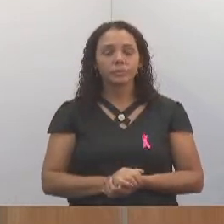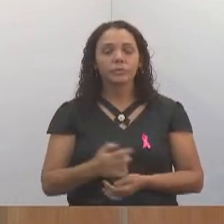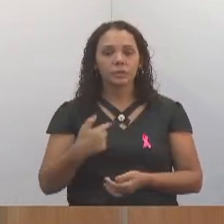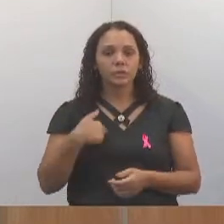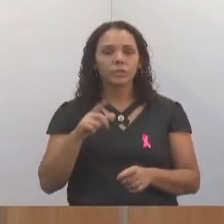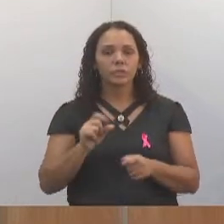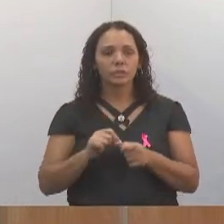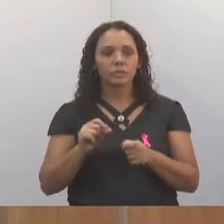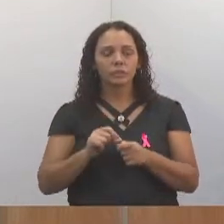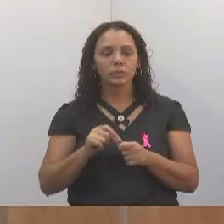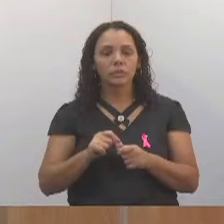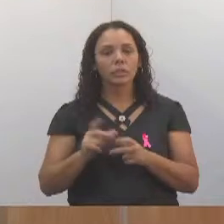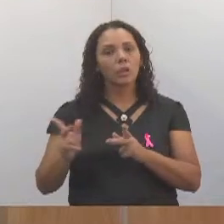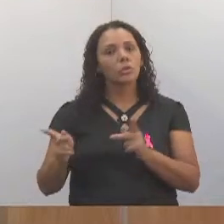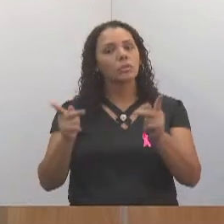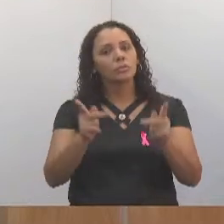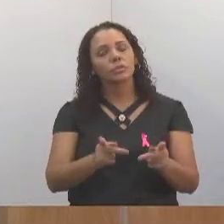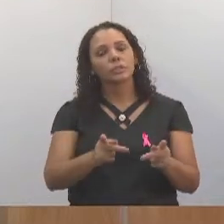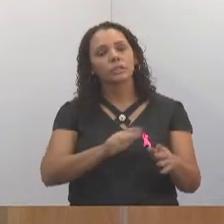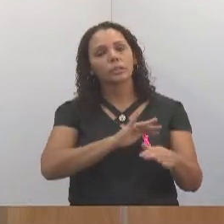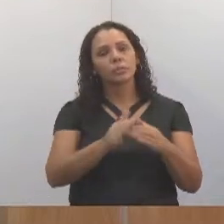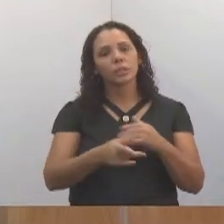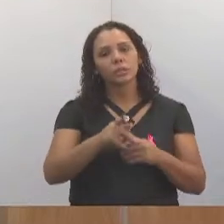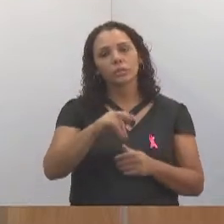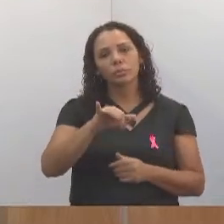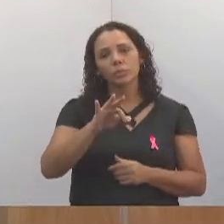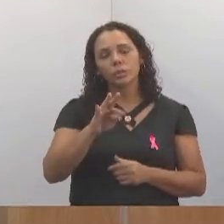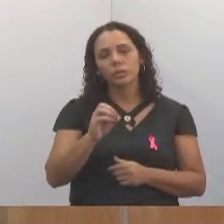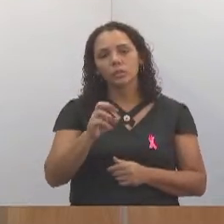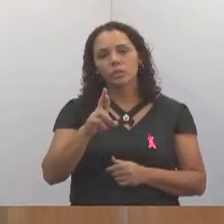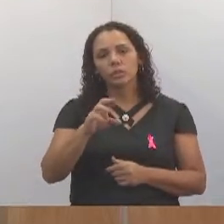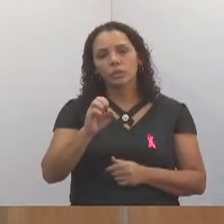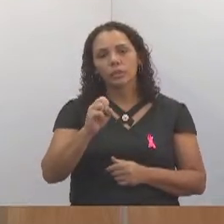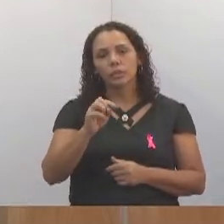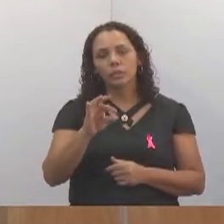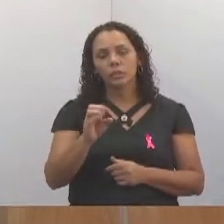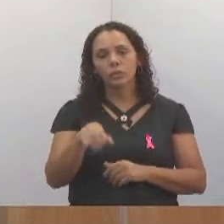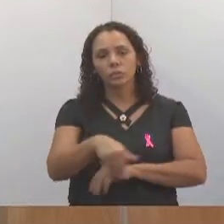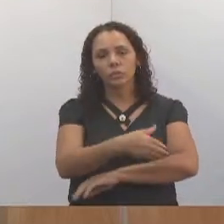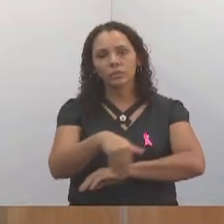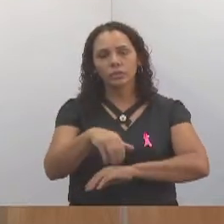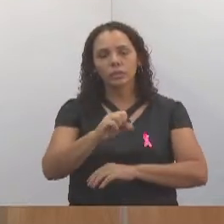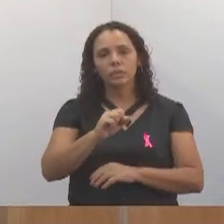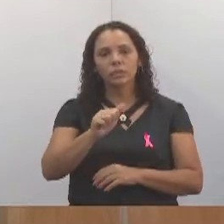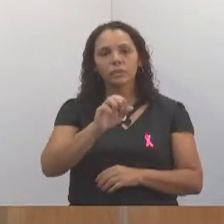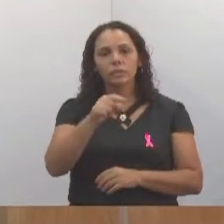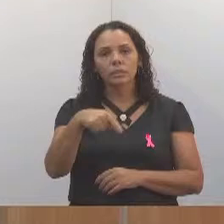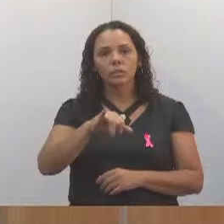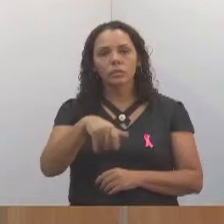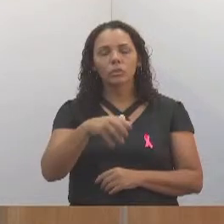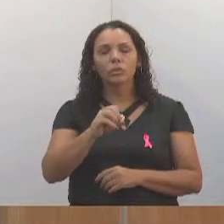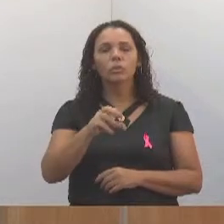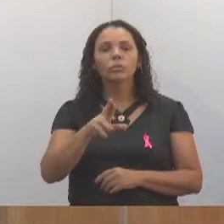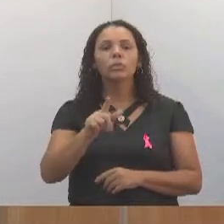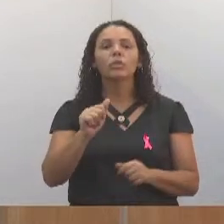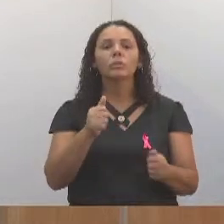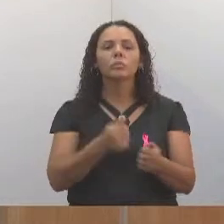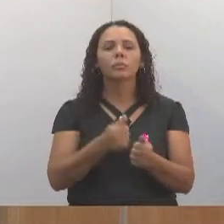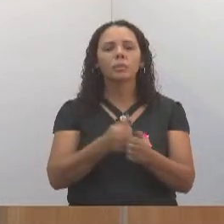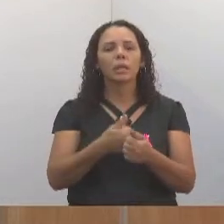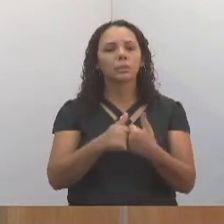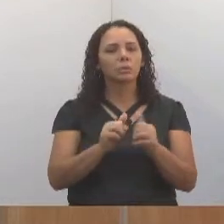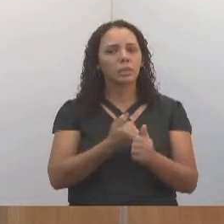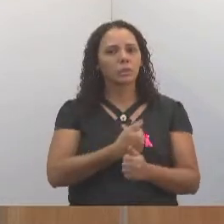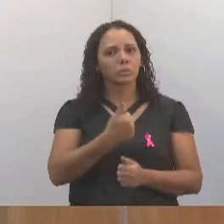fiz. Passei lá no Pitoresco, ali na Avenida São Jorge, na subida que chega ali no Cidade de Salvador,